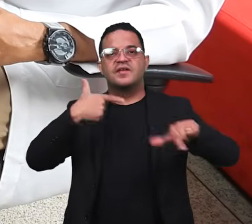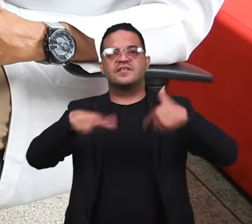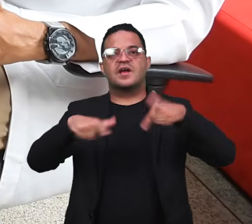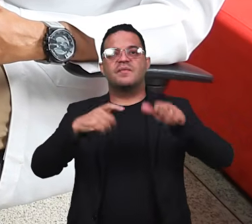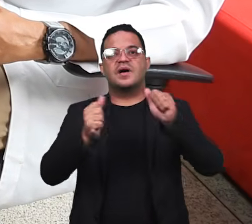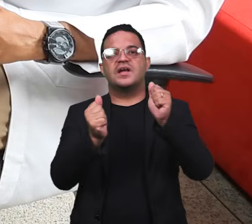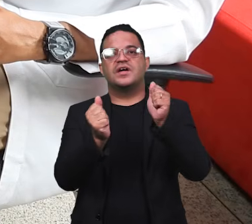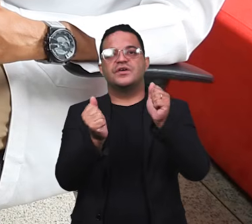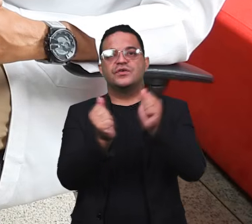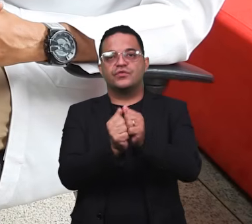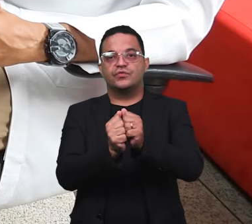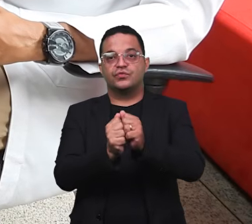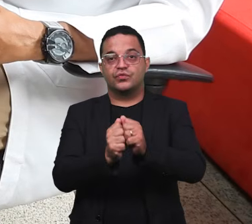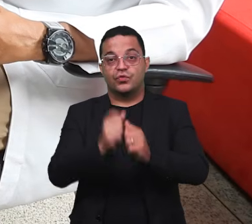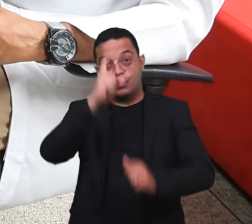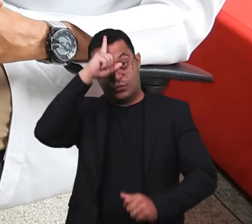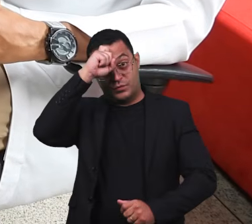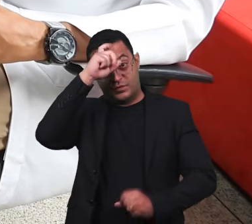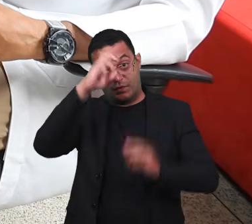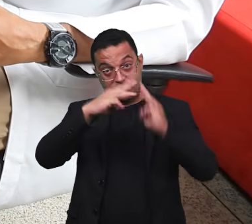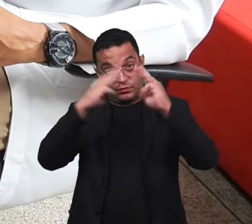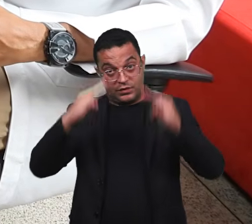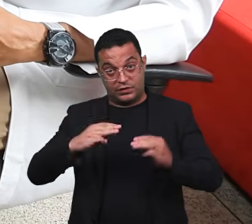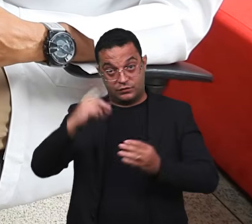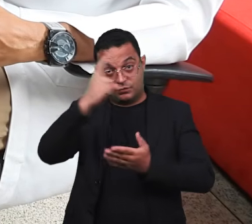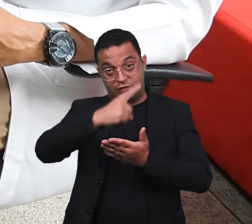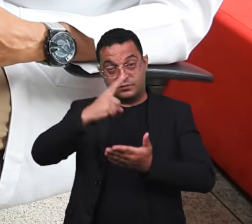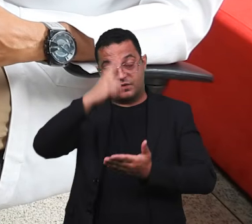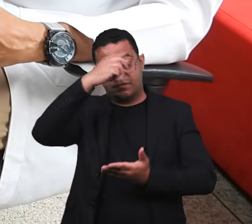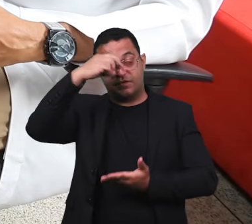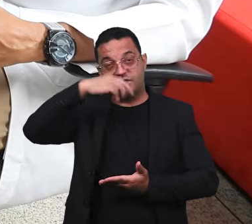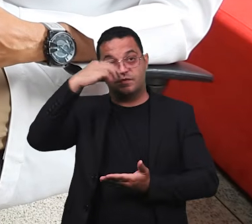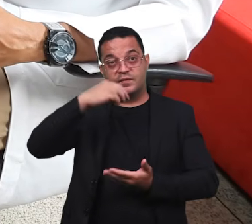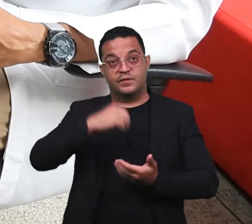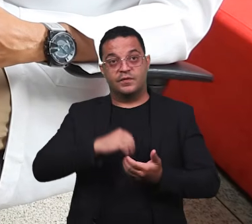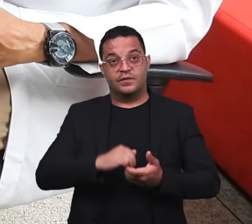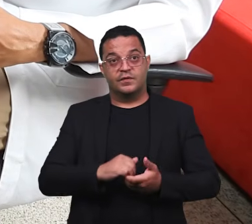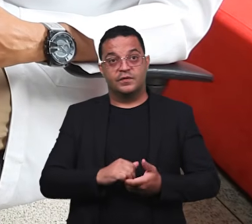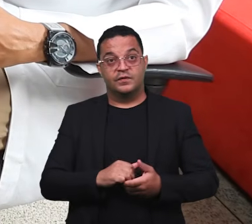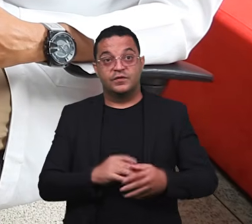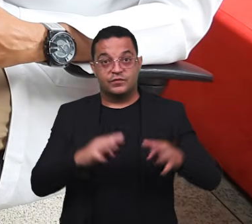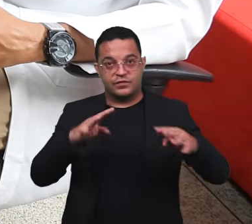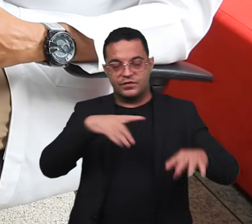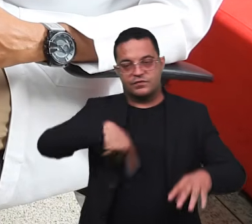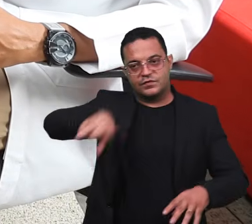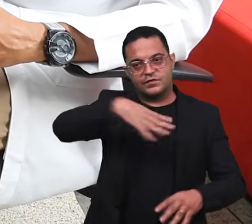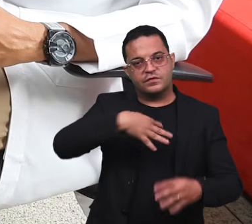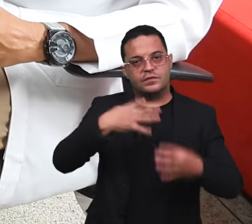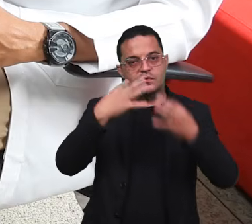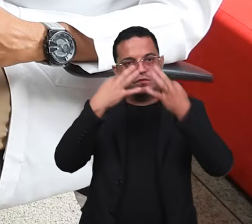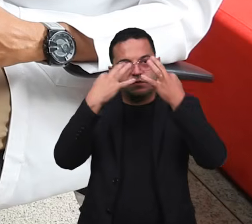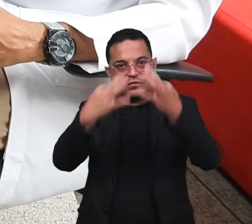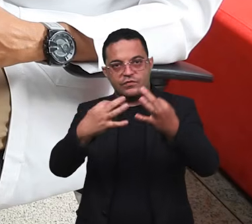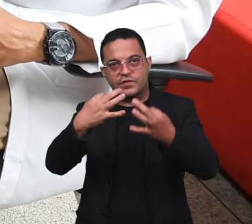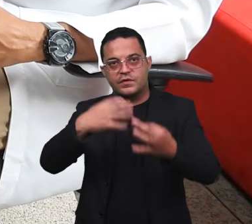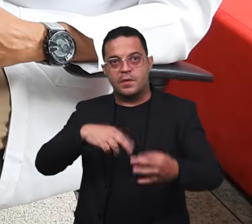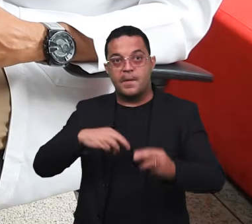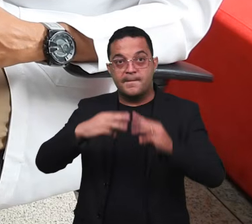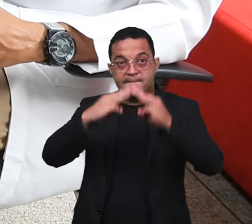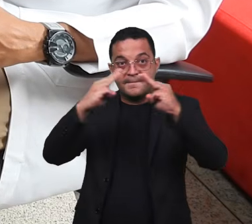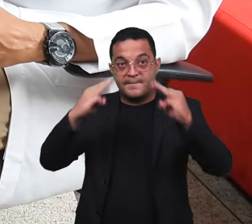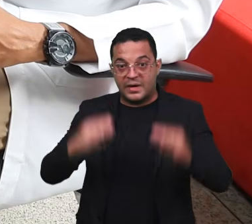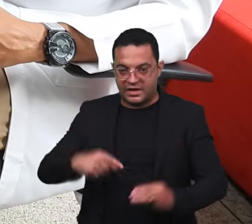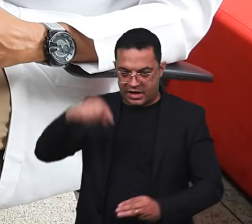ministério, mas pelo trabalho que nós fazemos juntos ali na unidade, né? E para aquele que